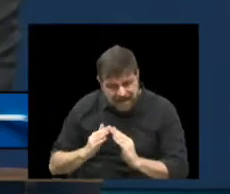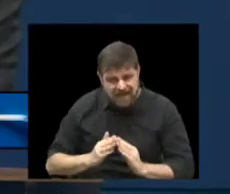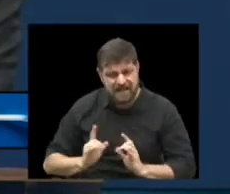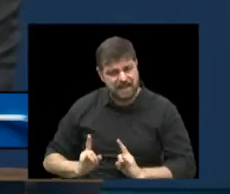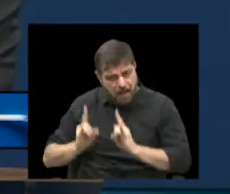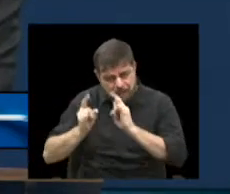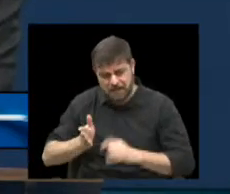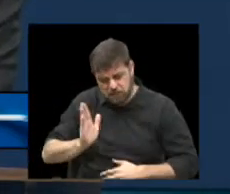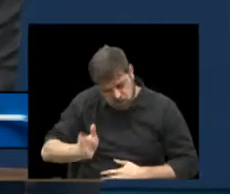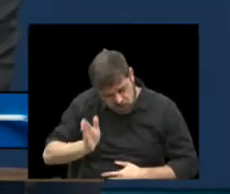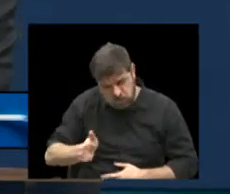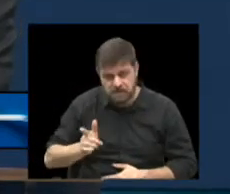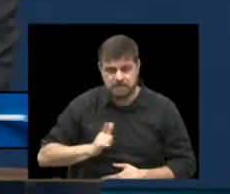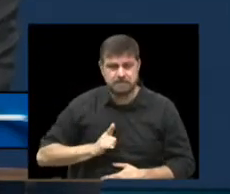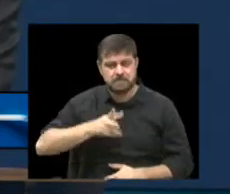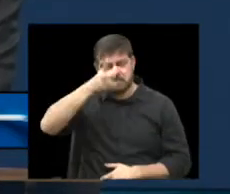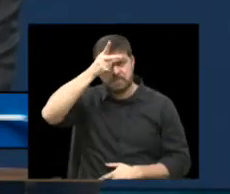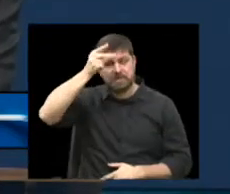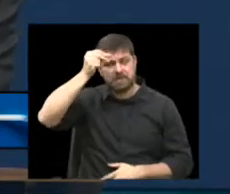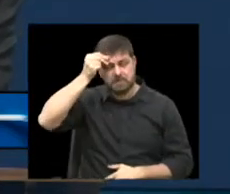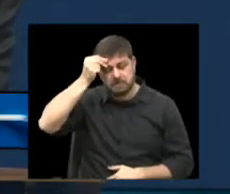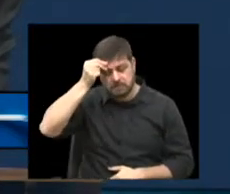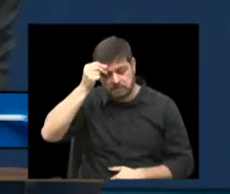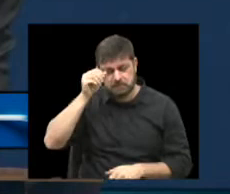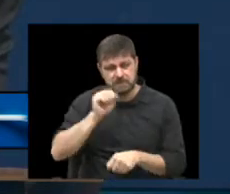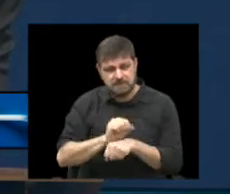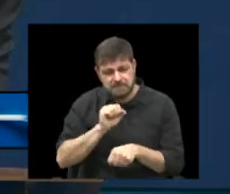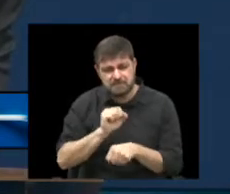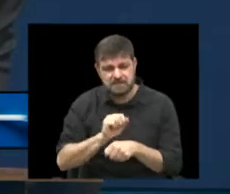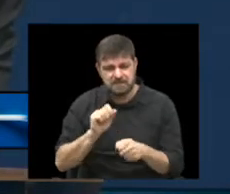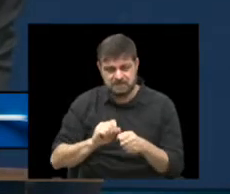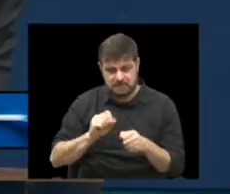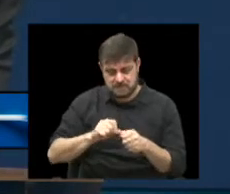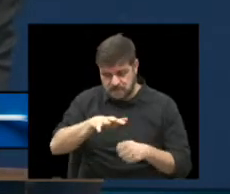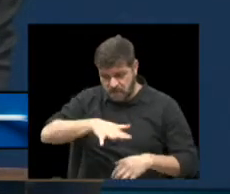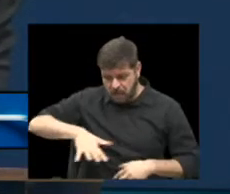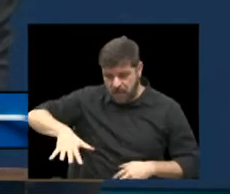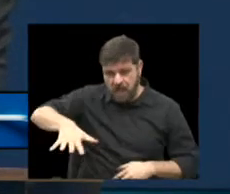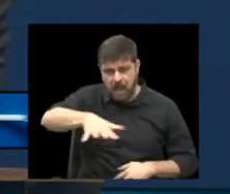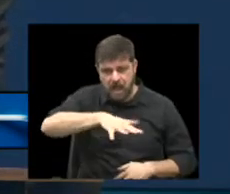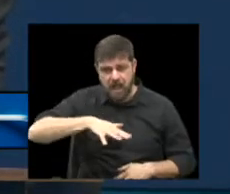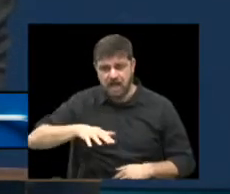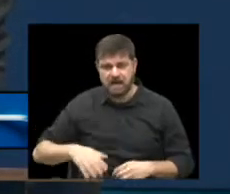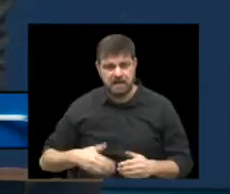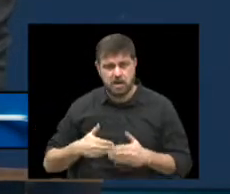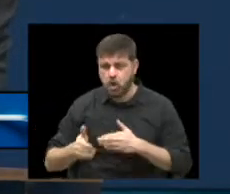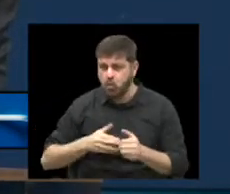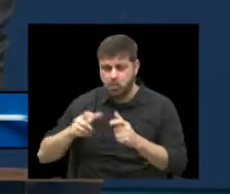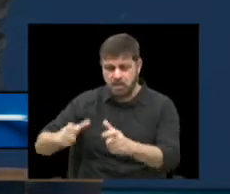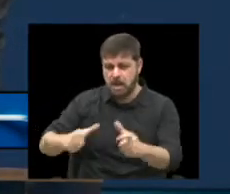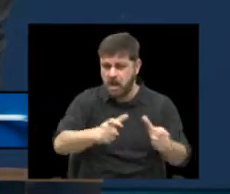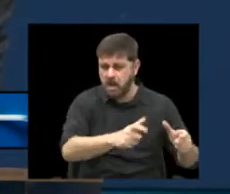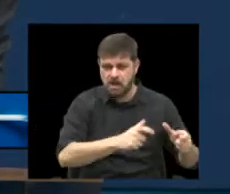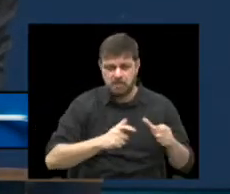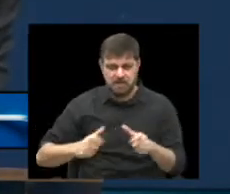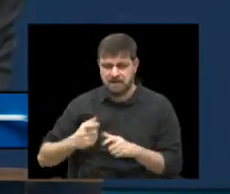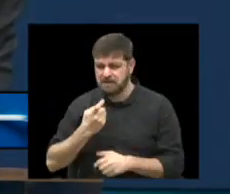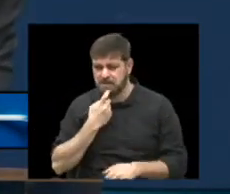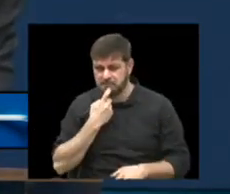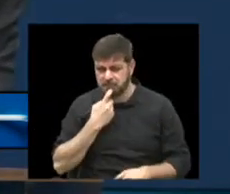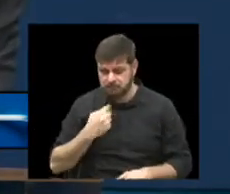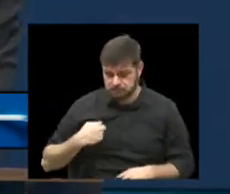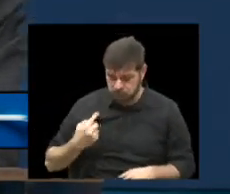Prefeitura namora aí essa ideia de estender a área urbana para todos os territórios da cidade. Isso numa cidade